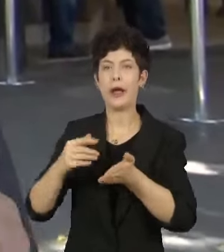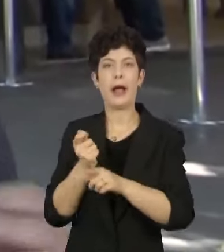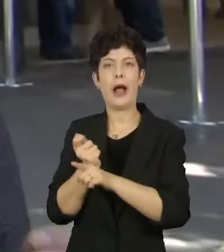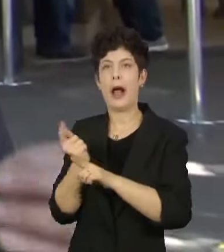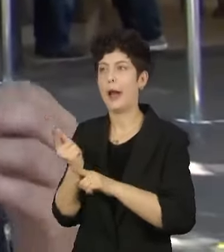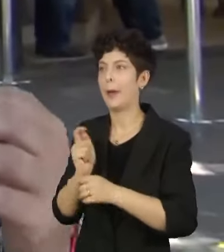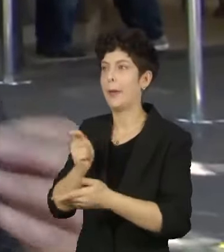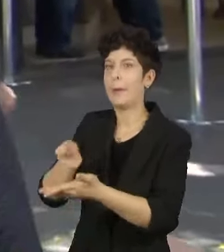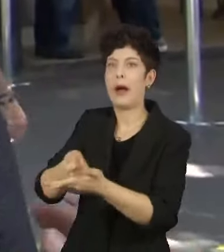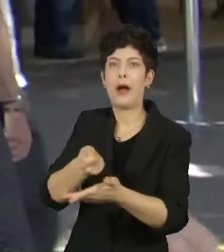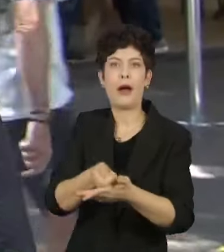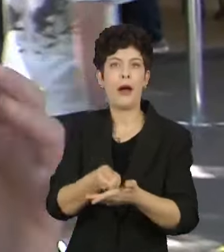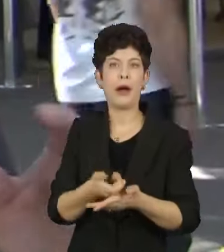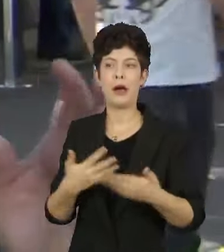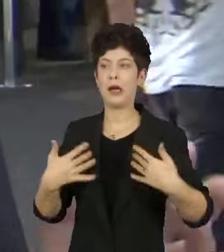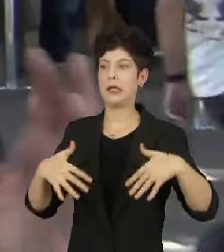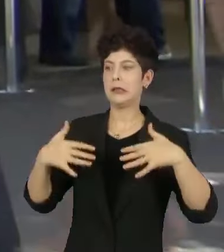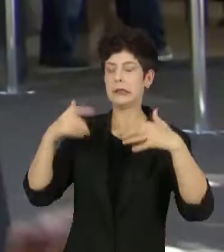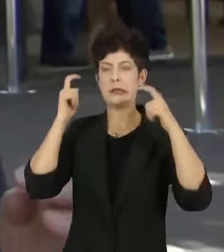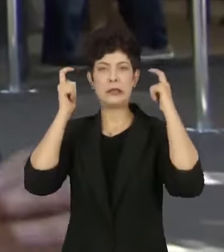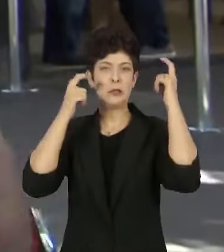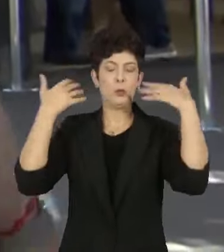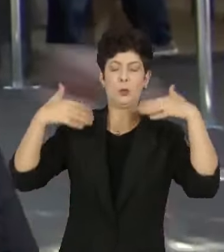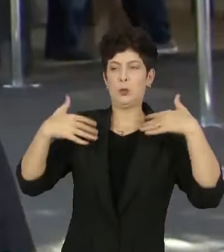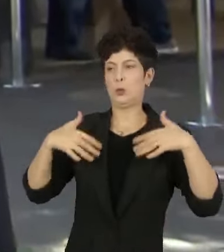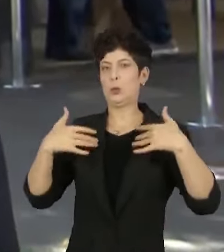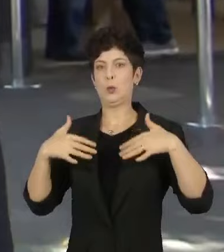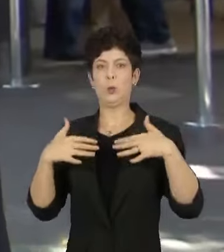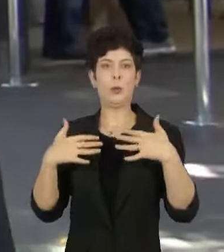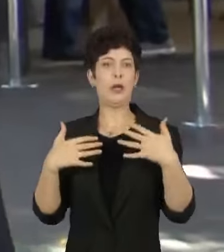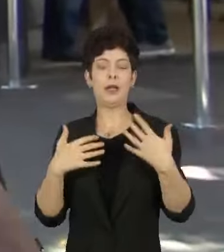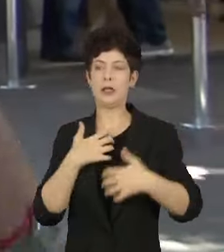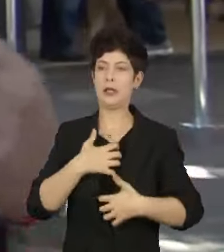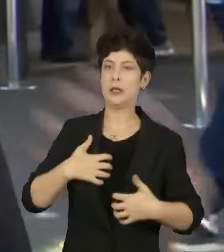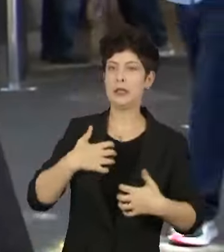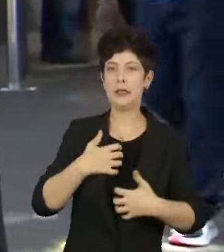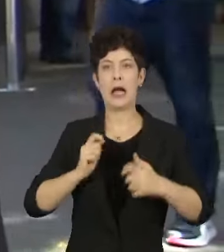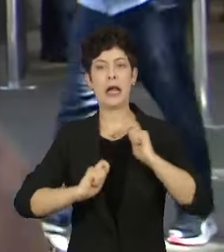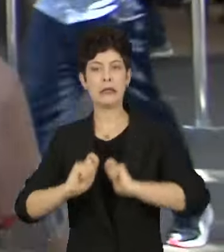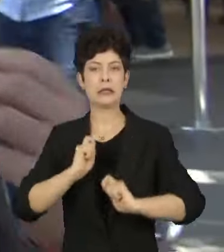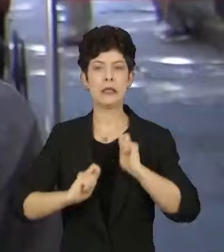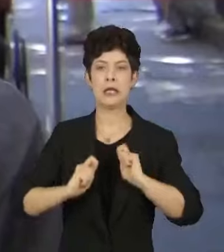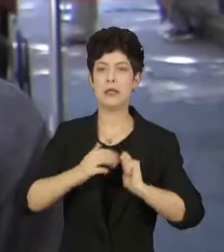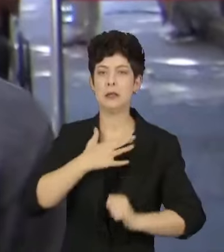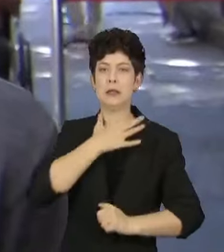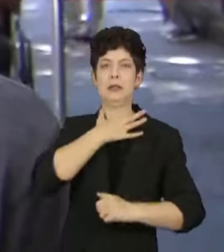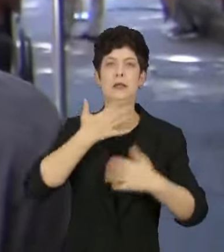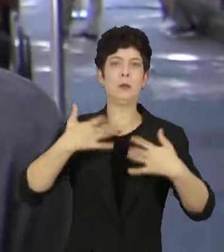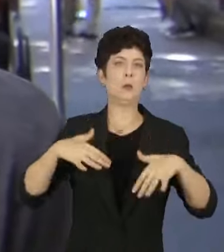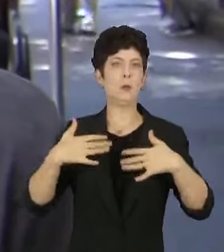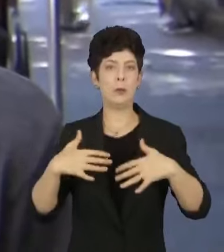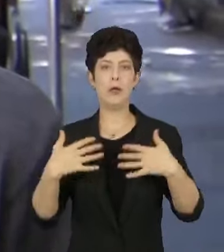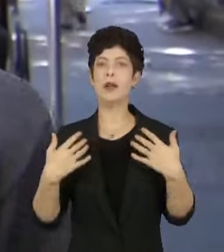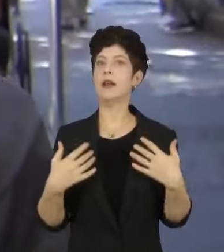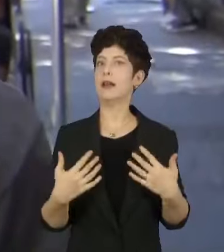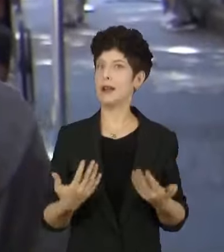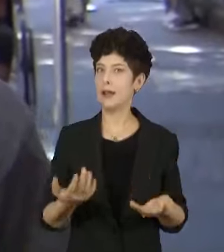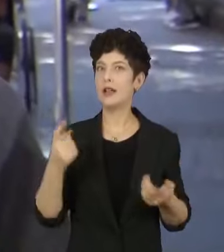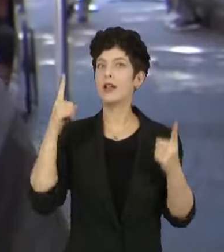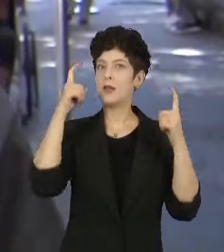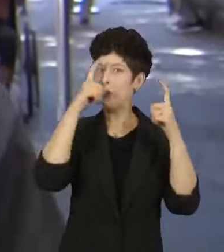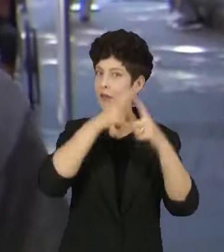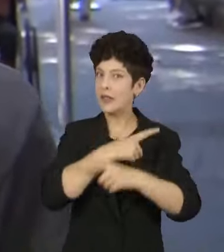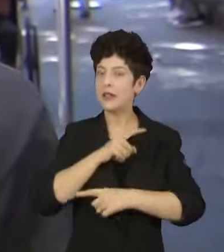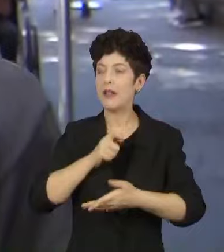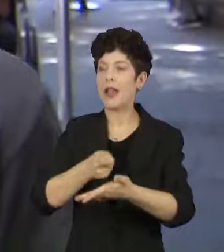para pagar, e a gente fica com a cabeça quente. Então vem uma crise de ansiedade, vem falta de ar. Dá uma insônia danada, né? Porque tem as contas